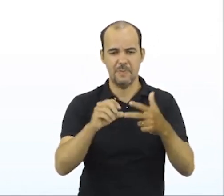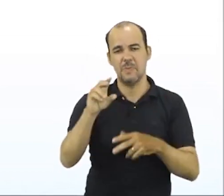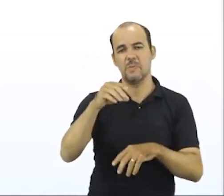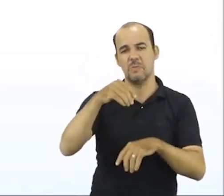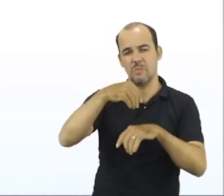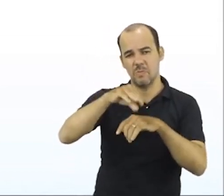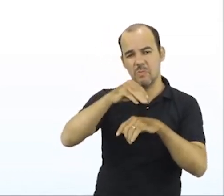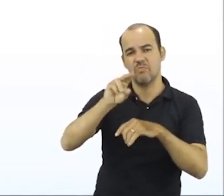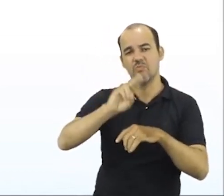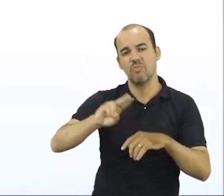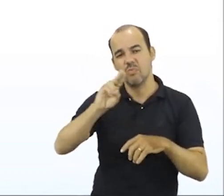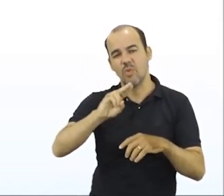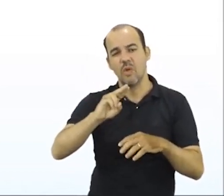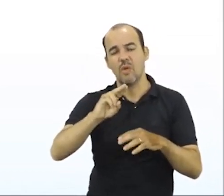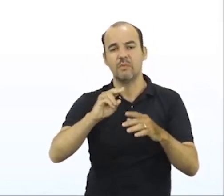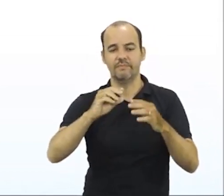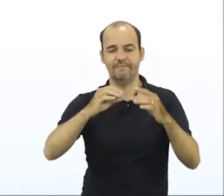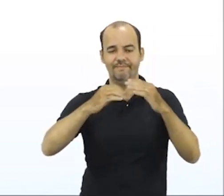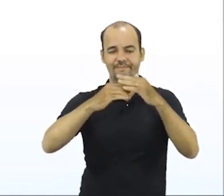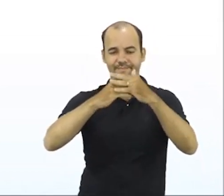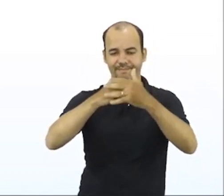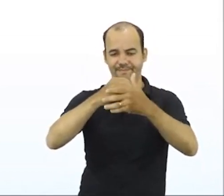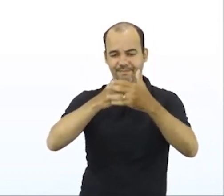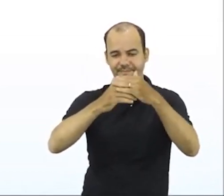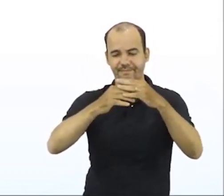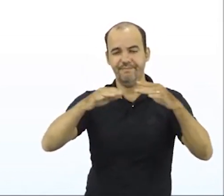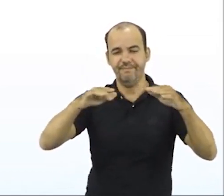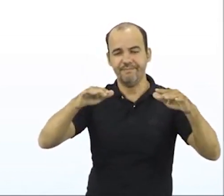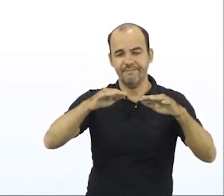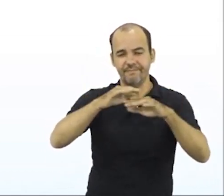assim. Transportes da membrana.